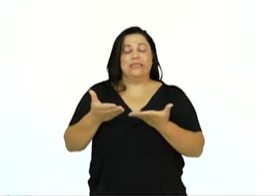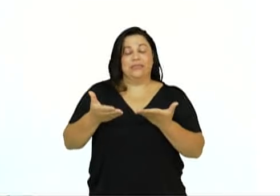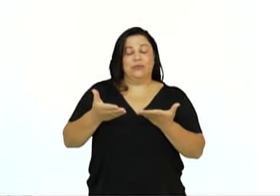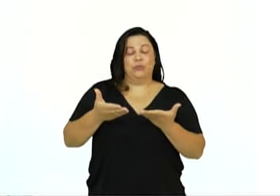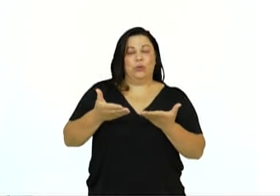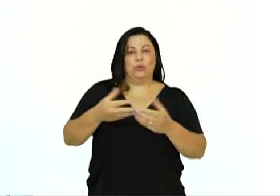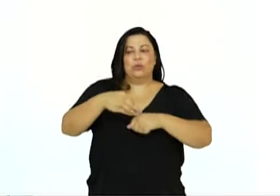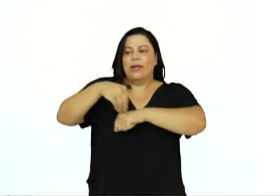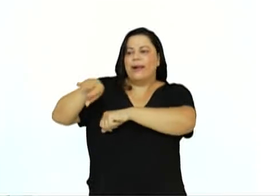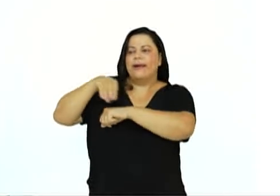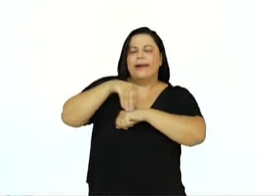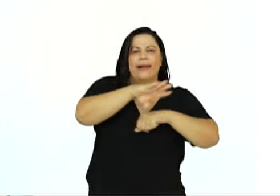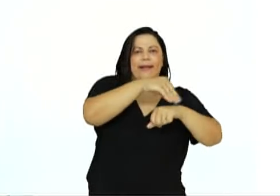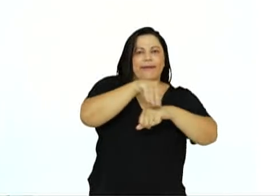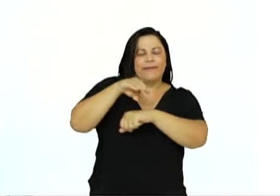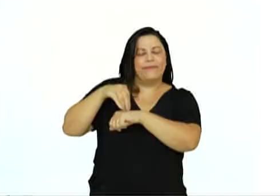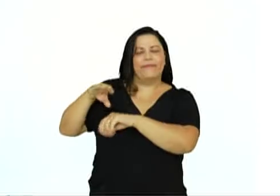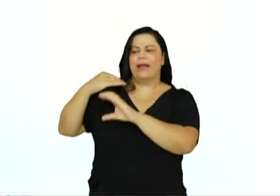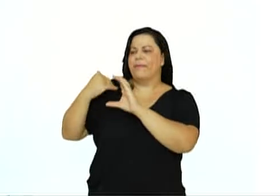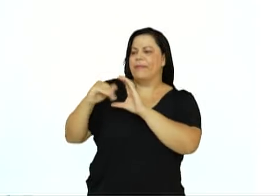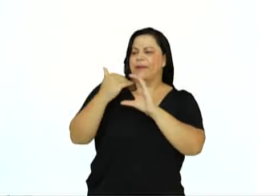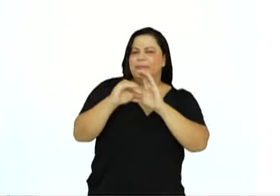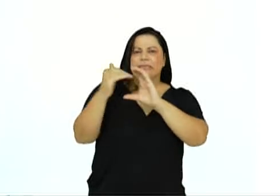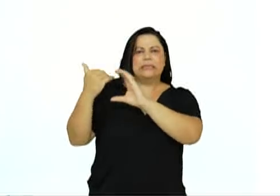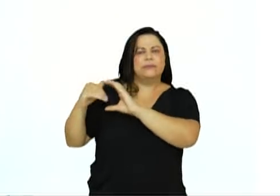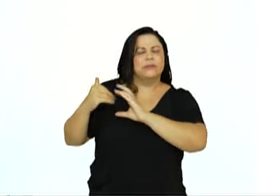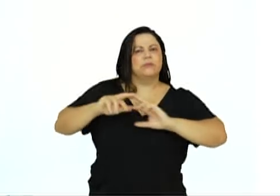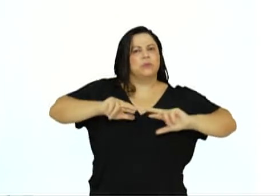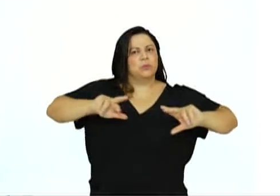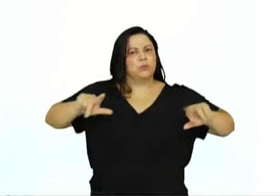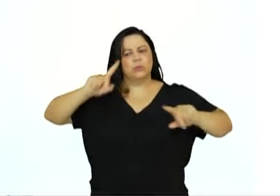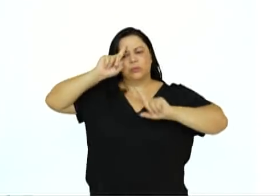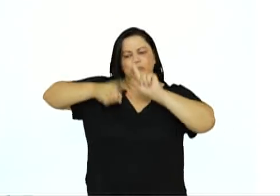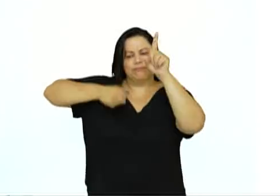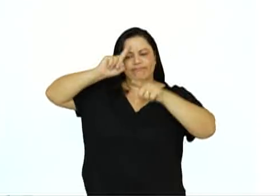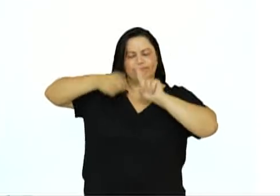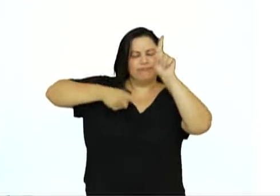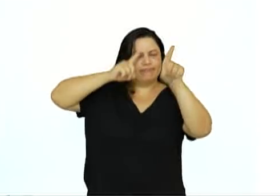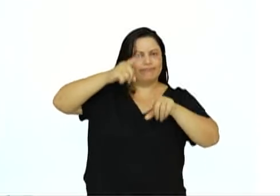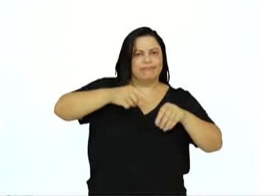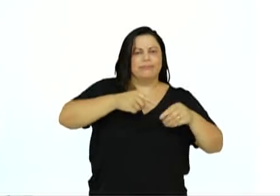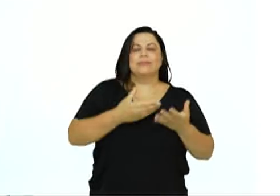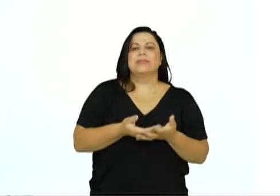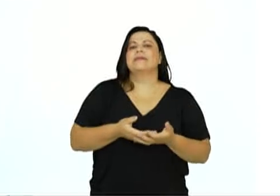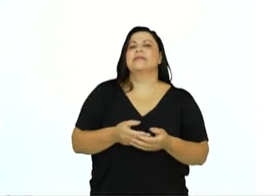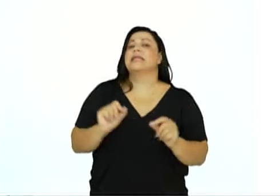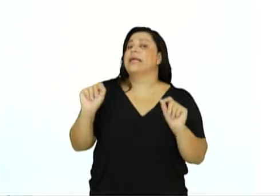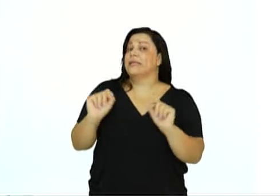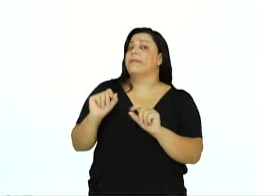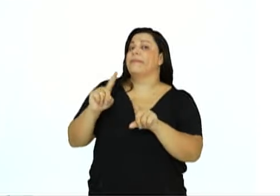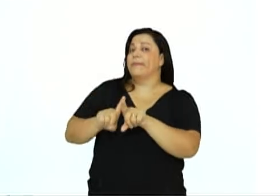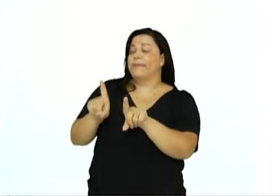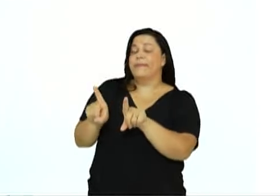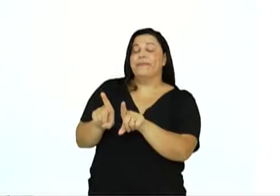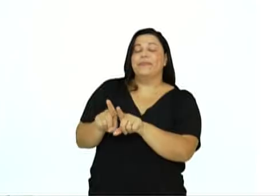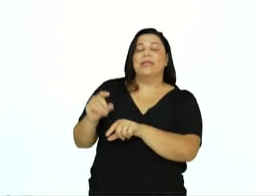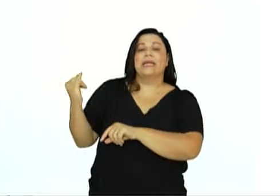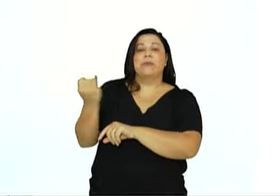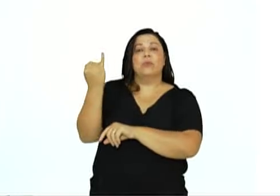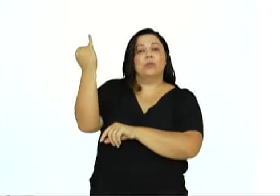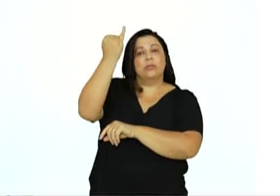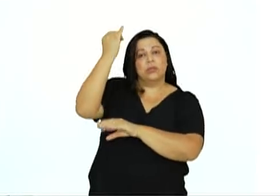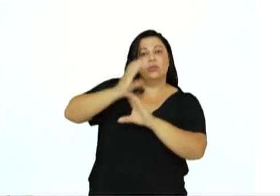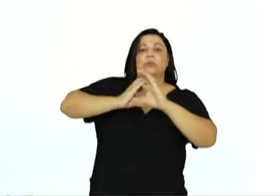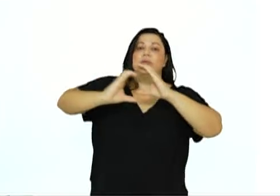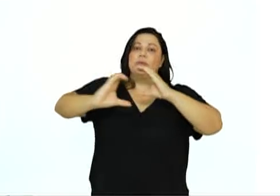Romano, por onde mensageiros levavam ordens de um lado para o outro. Importante também para a comunicação,